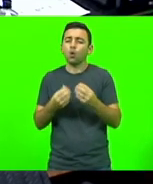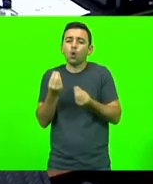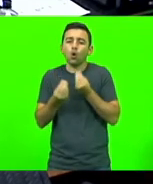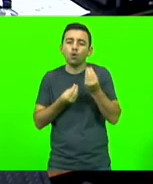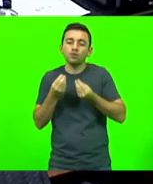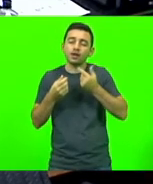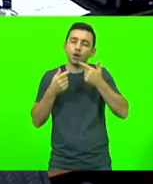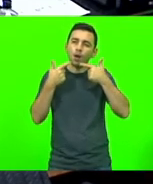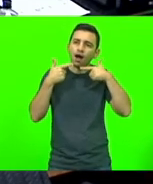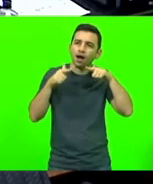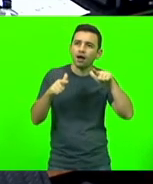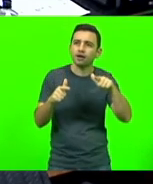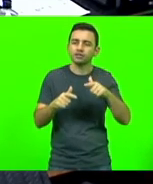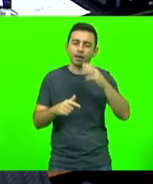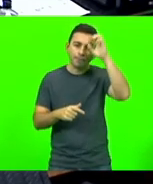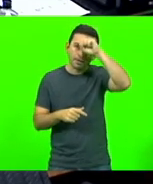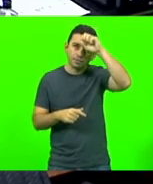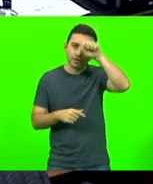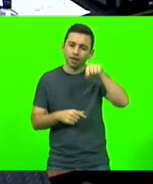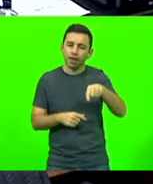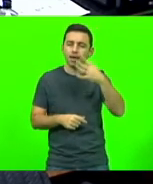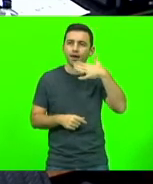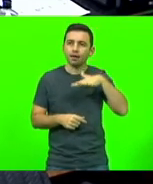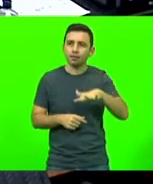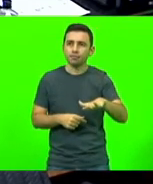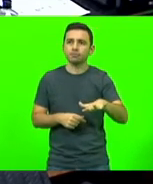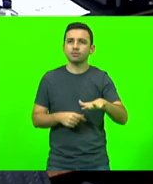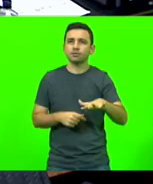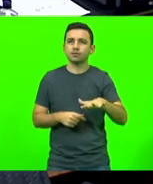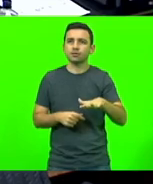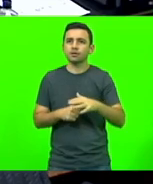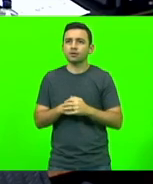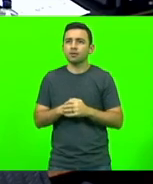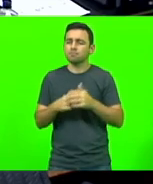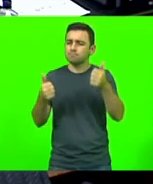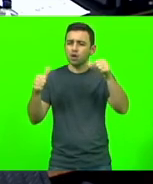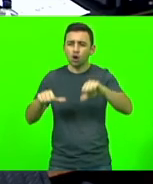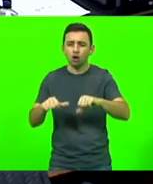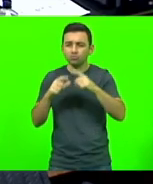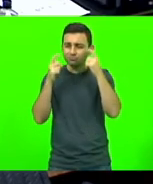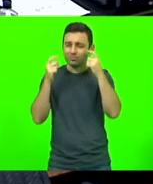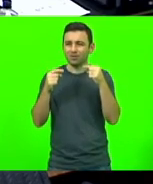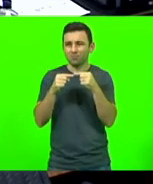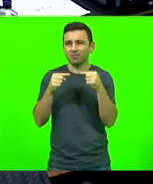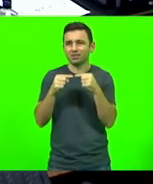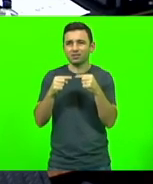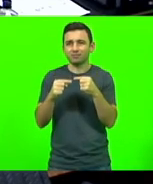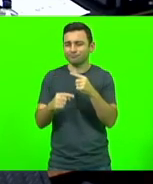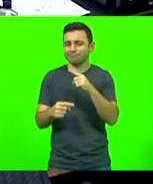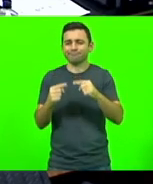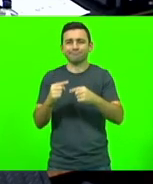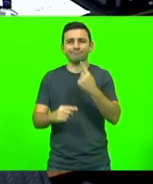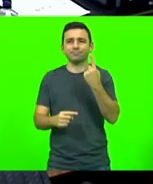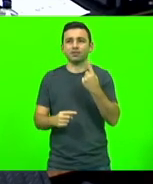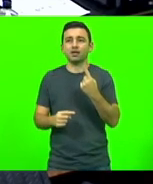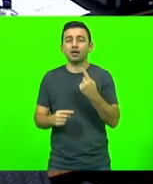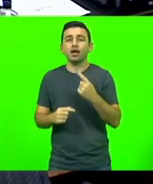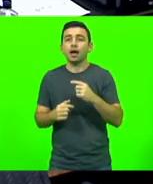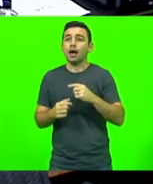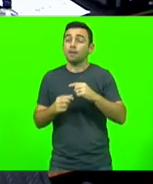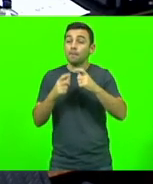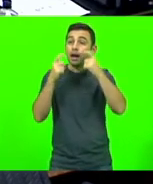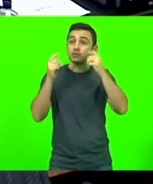adquiridas pelas crianças, e já não bastasse ser inútil do ponto de vista da saúde, como o senhor bem pontuou, as máscaras